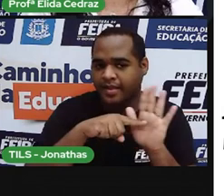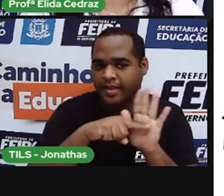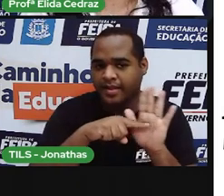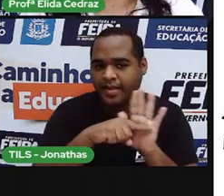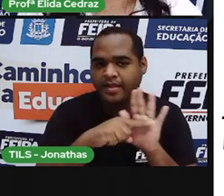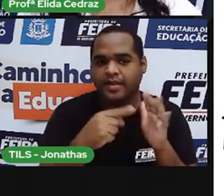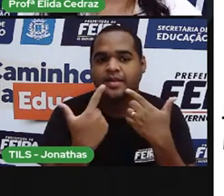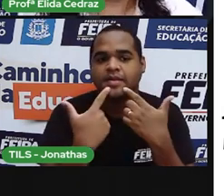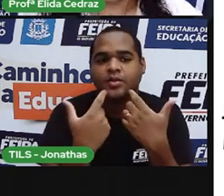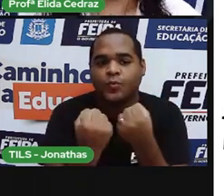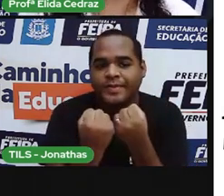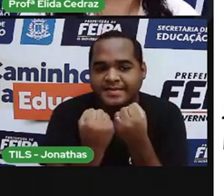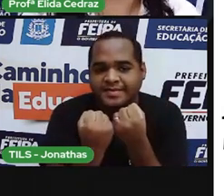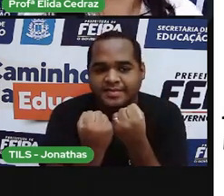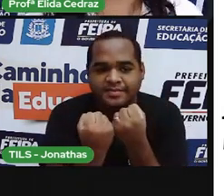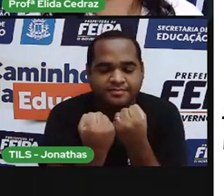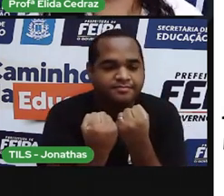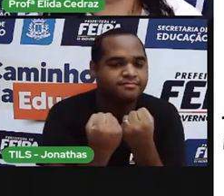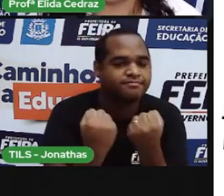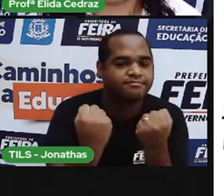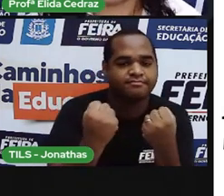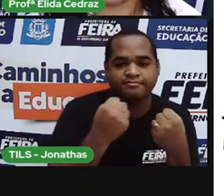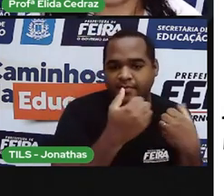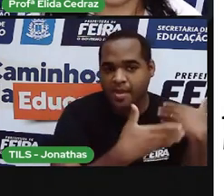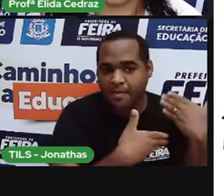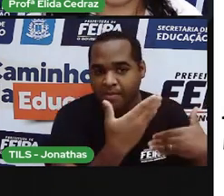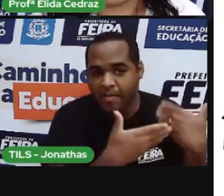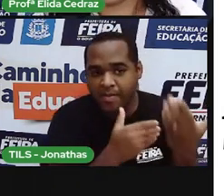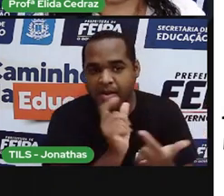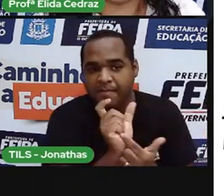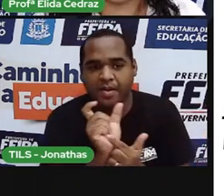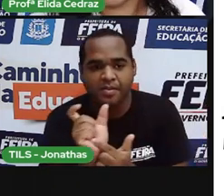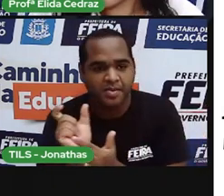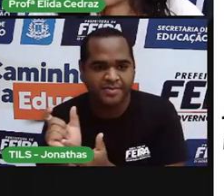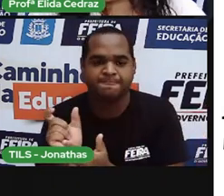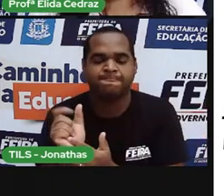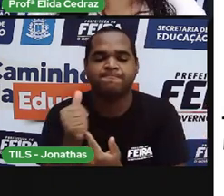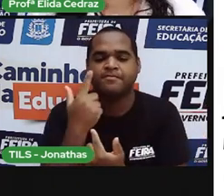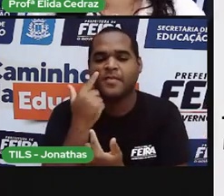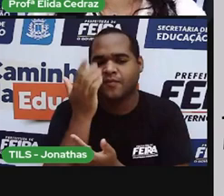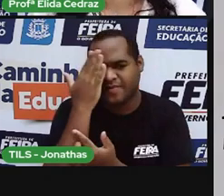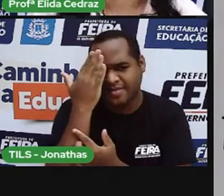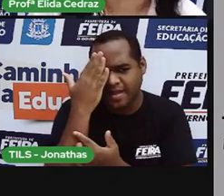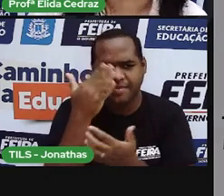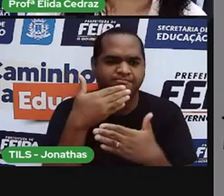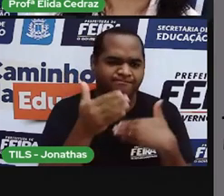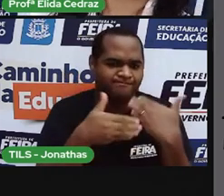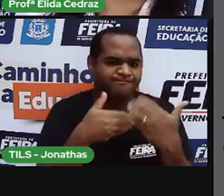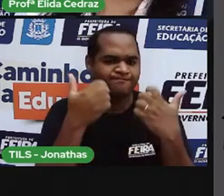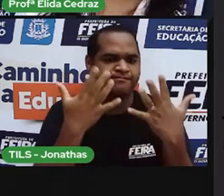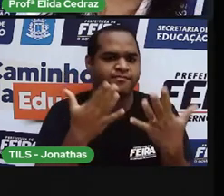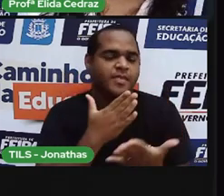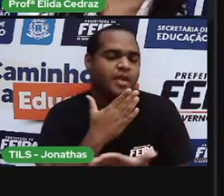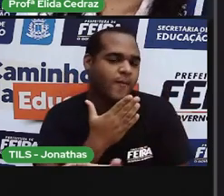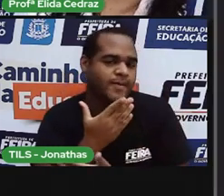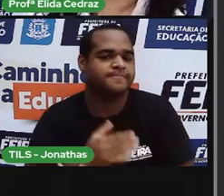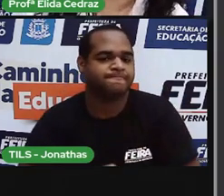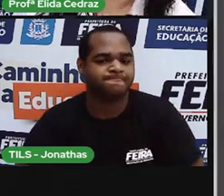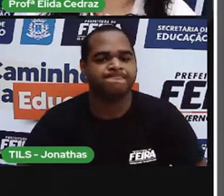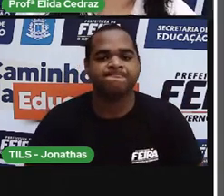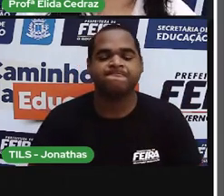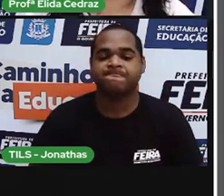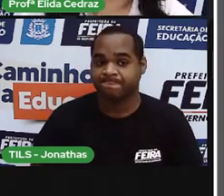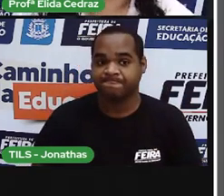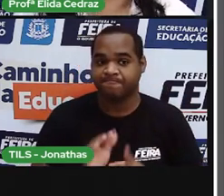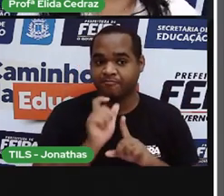nome feio! Aí, que é isso? Você vai ver que é uma coisa muito boa e que você já sabe fazer. O nosso calendário